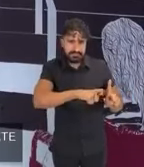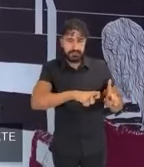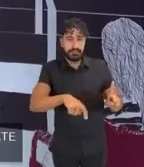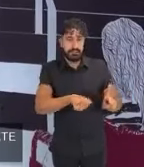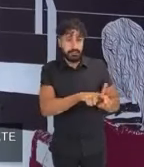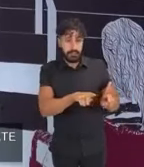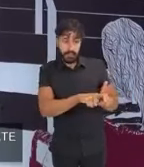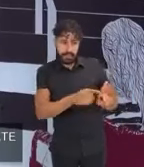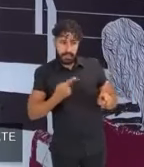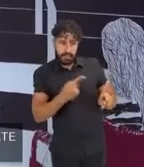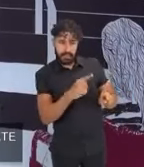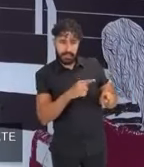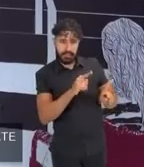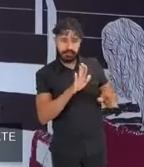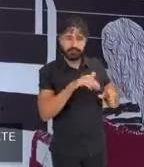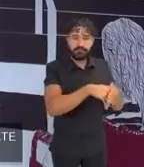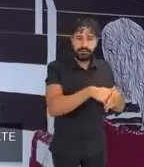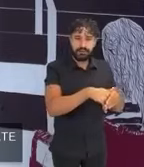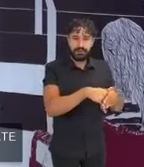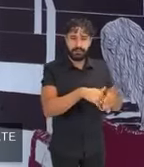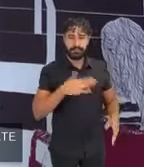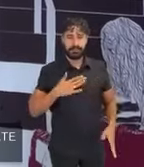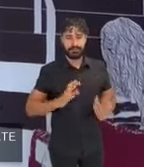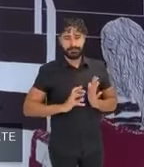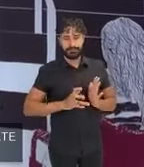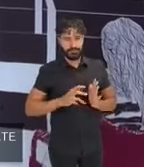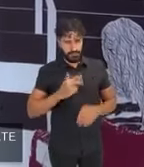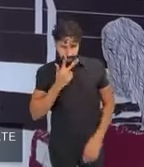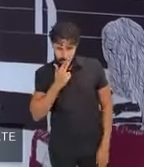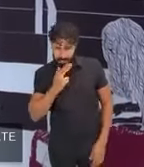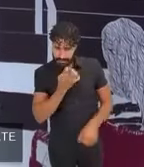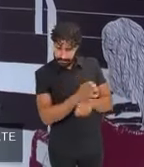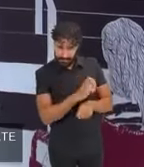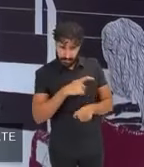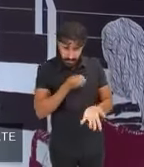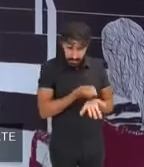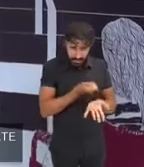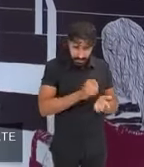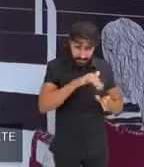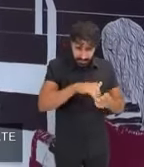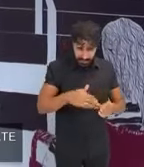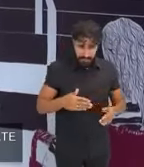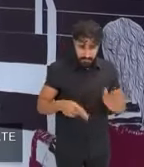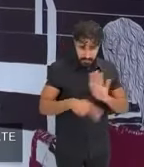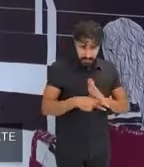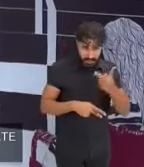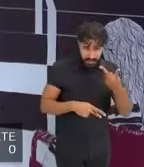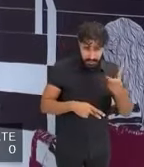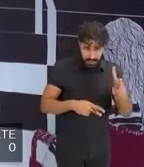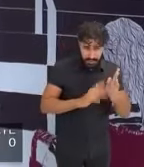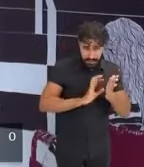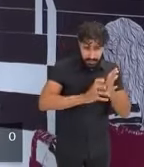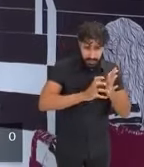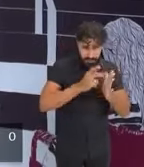eleitoral. Ou vocês acham que o estagiário tem a obrigação de votar de acordo com o